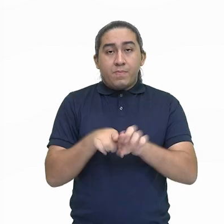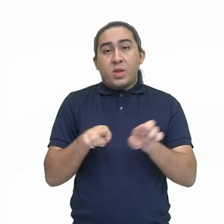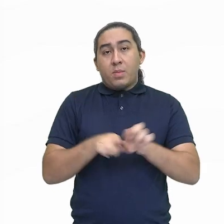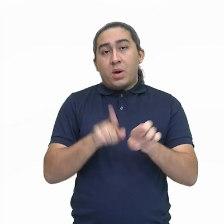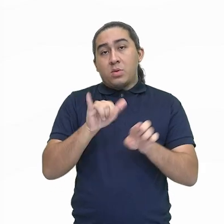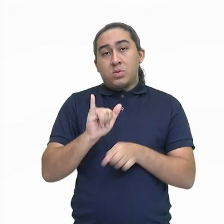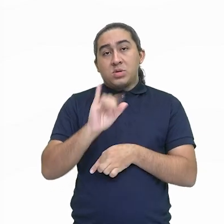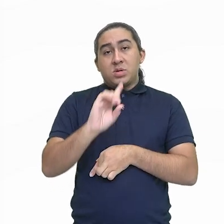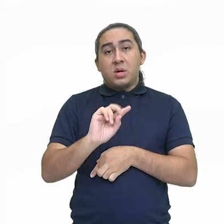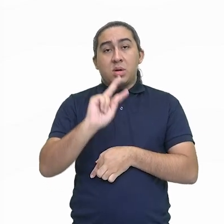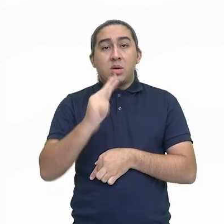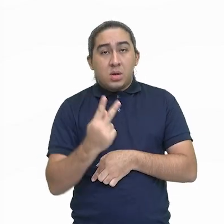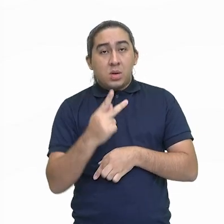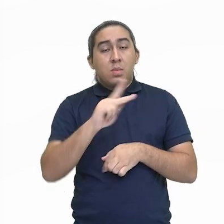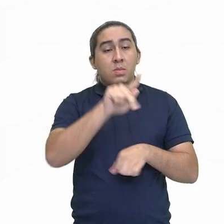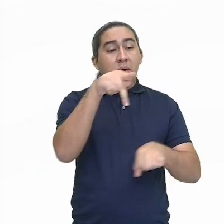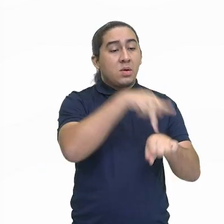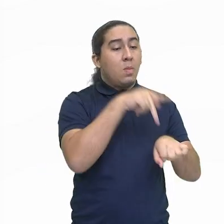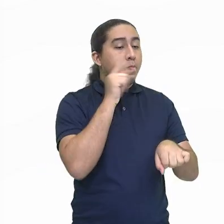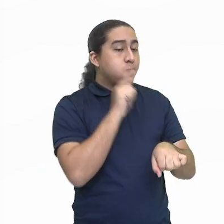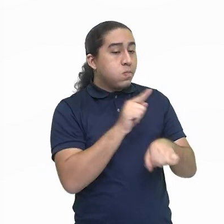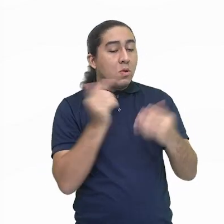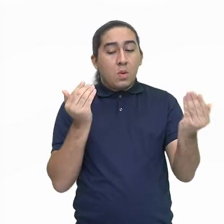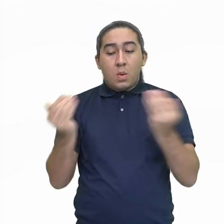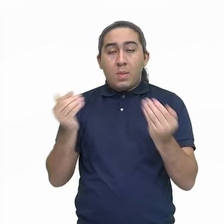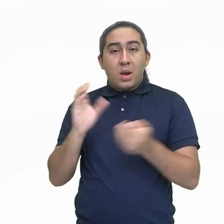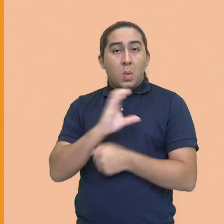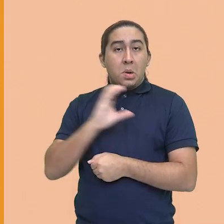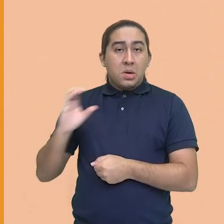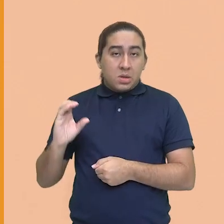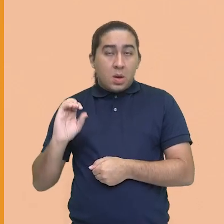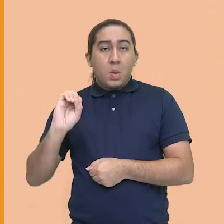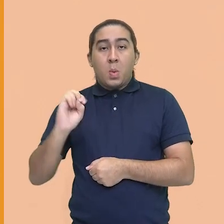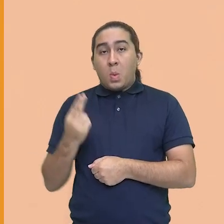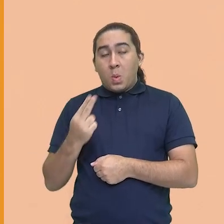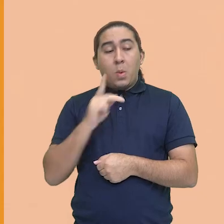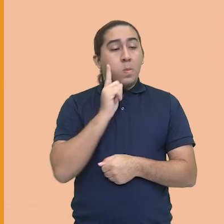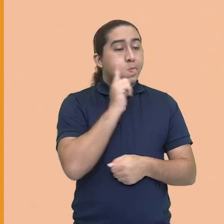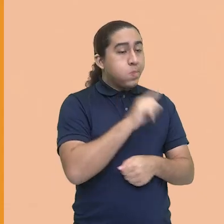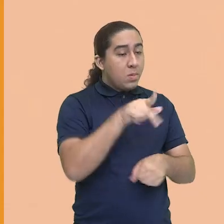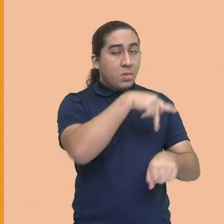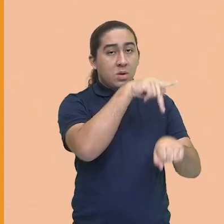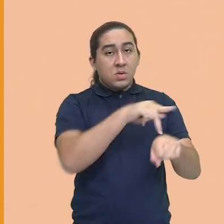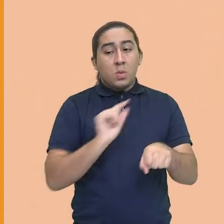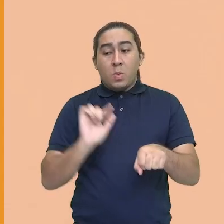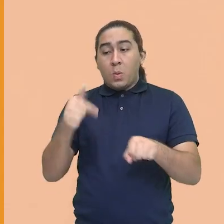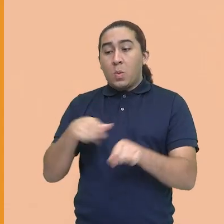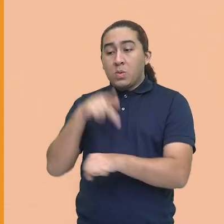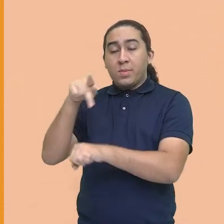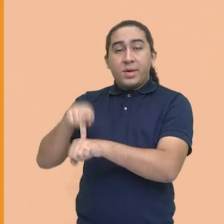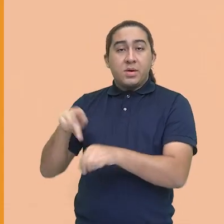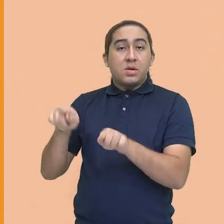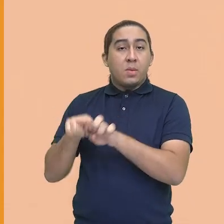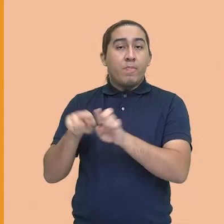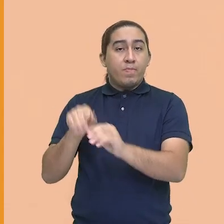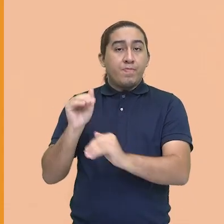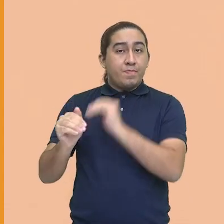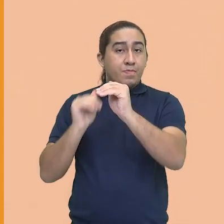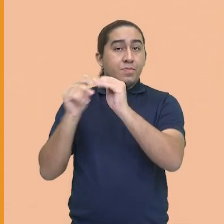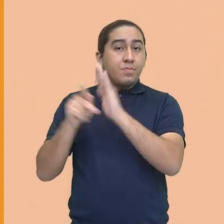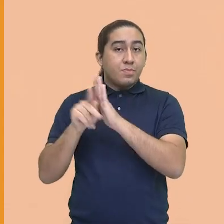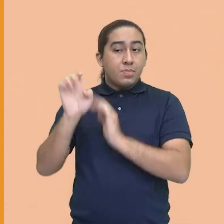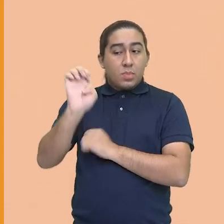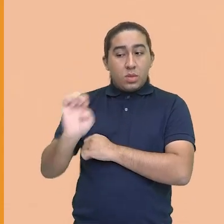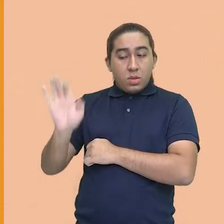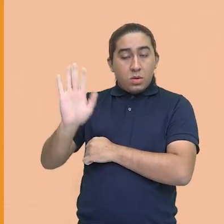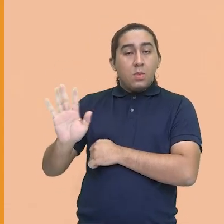Índice de Desenvolvimento Humano dos Estados Unidos com o Canadá, ou dos Estados Unidos com outro país ali desenvolvido do continente